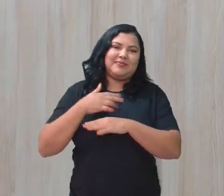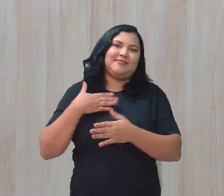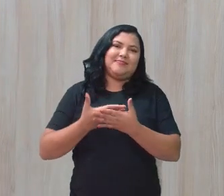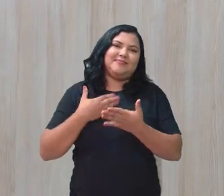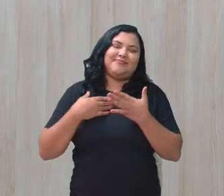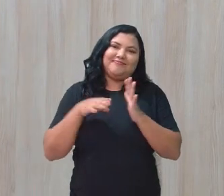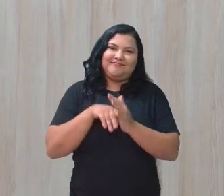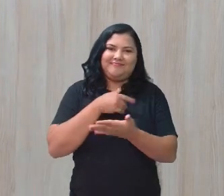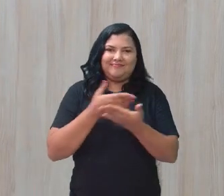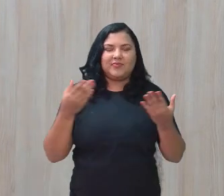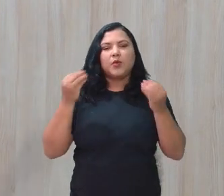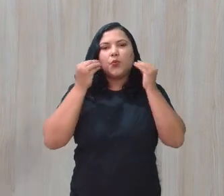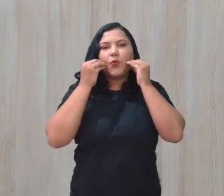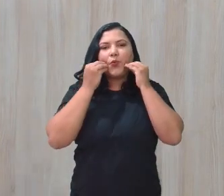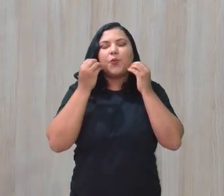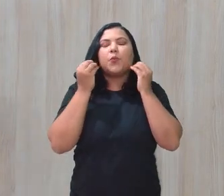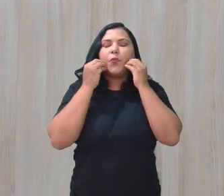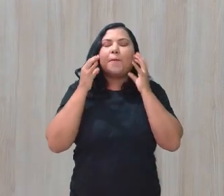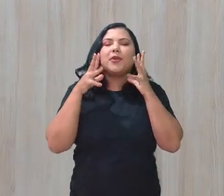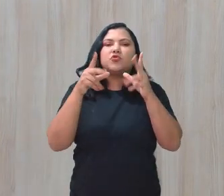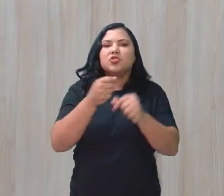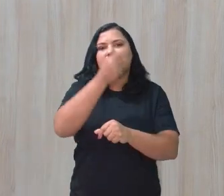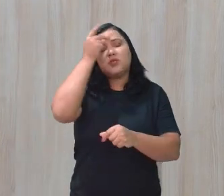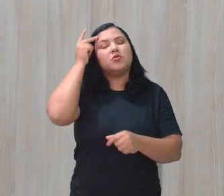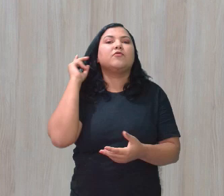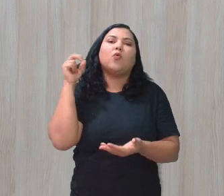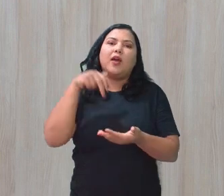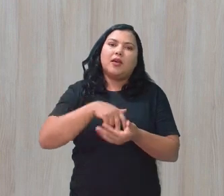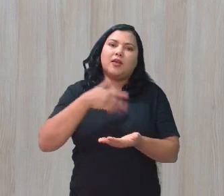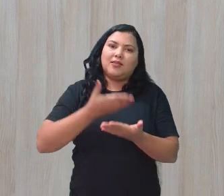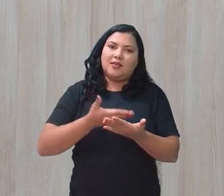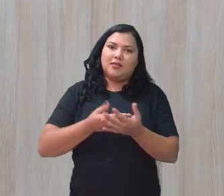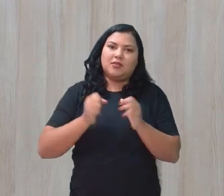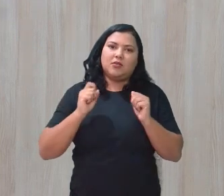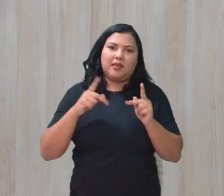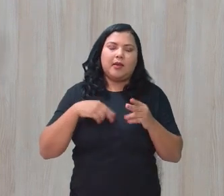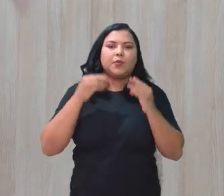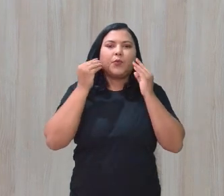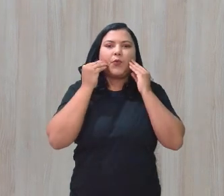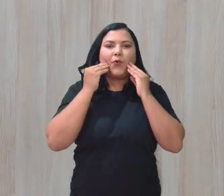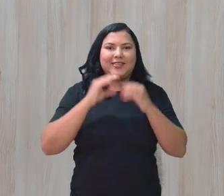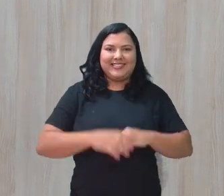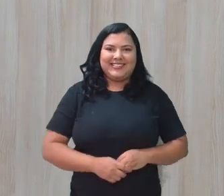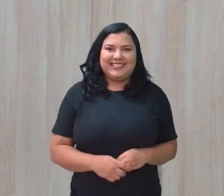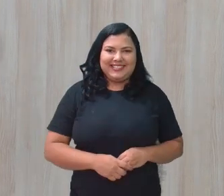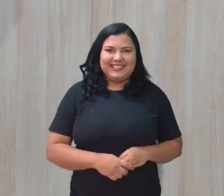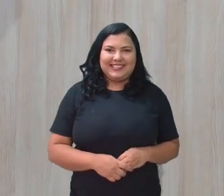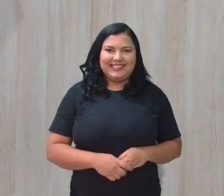vocês. Um beijo. E um beijo para todo mundo que ficou aqui na aula, tá certo, gente? Beijo enorme.